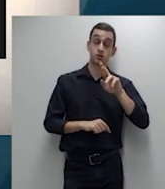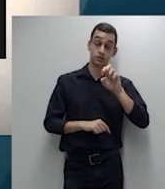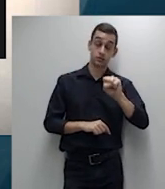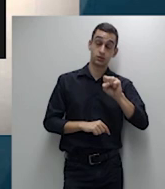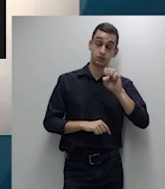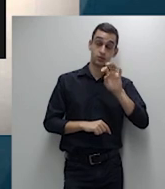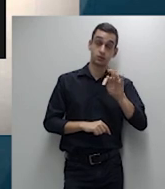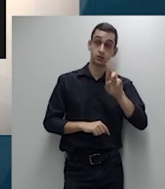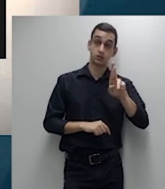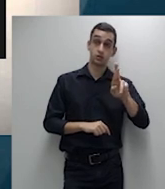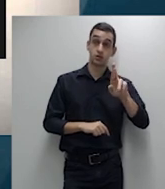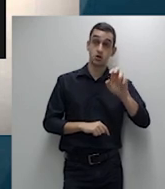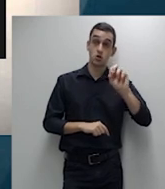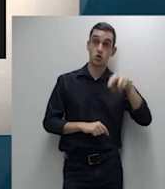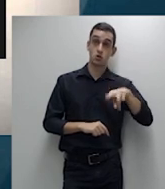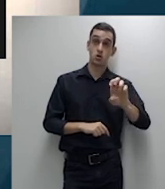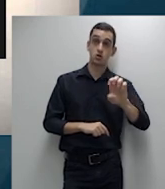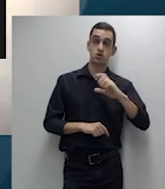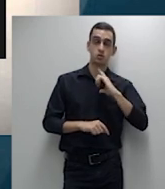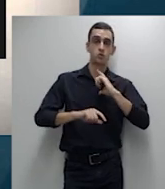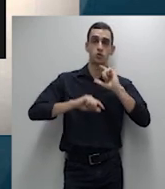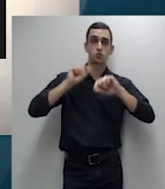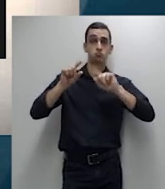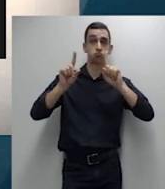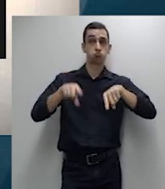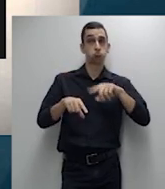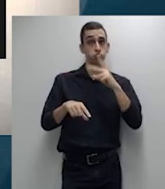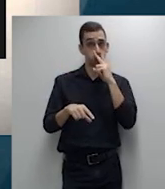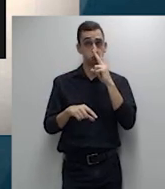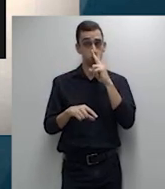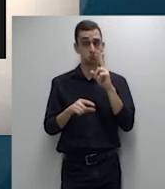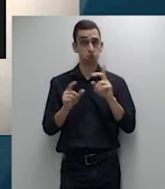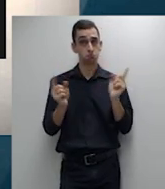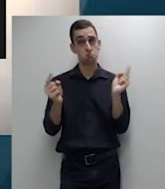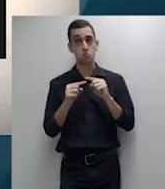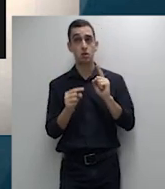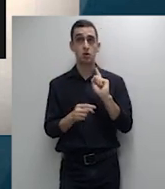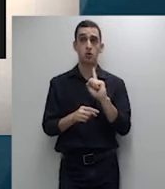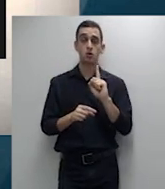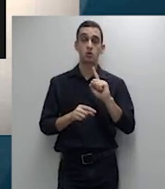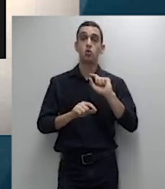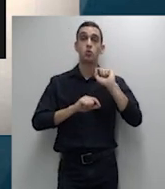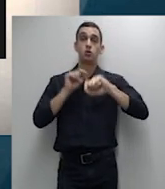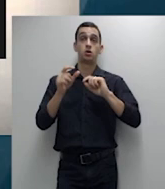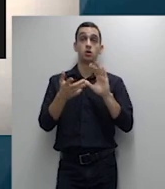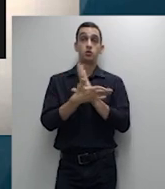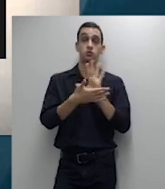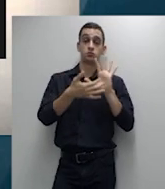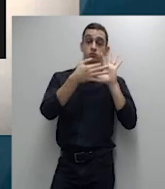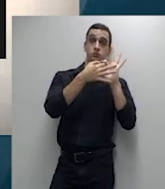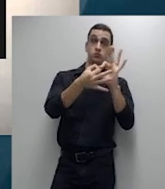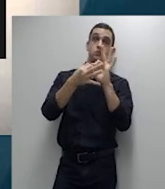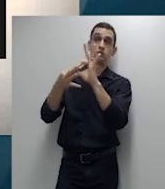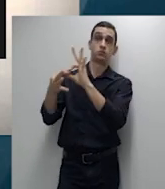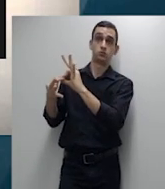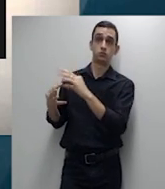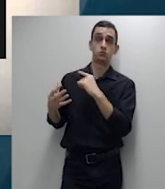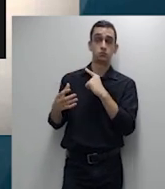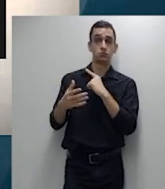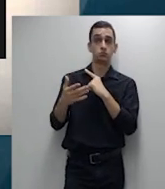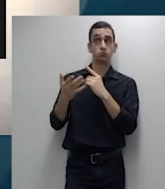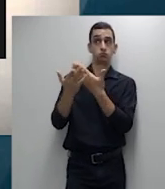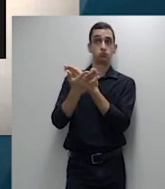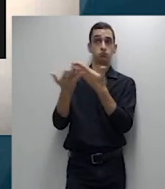na relação com as associadas da abert a estavam ter uma relação passiva